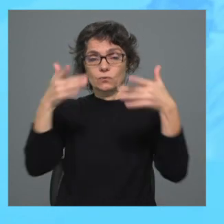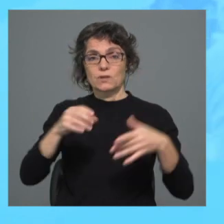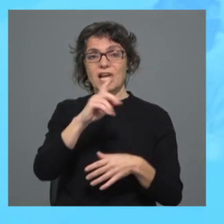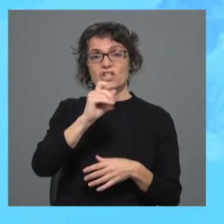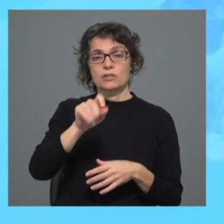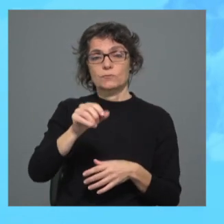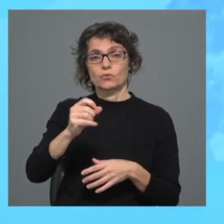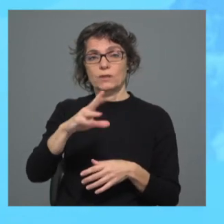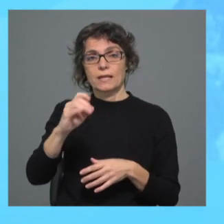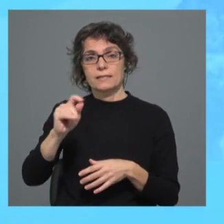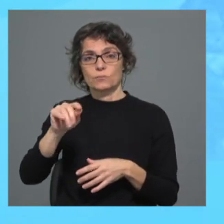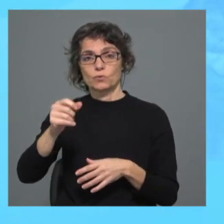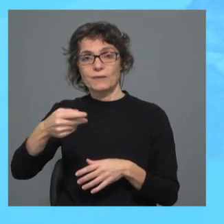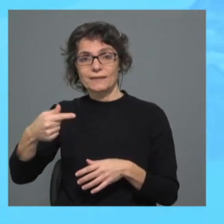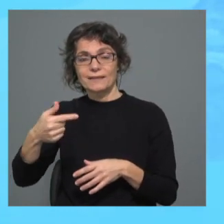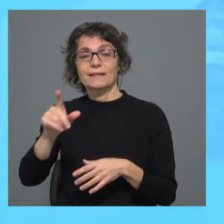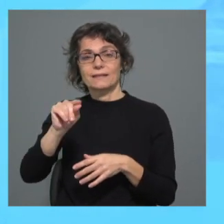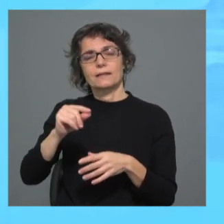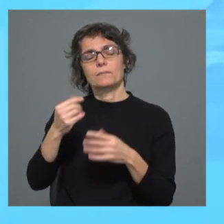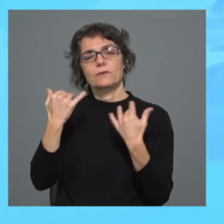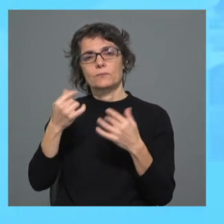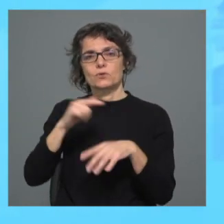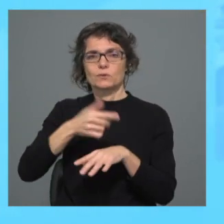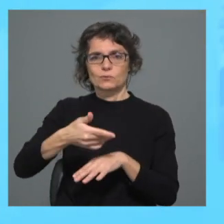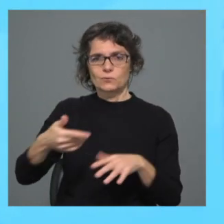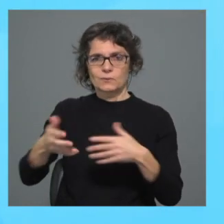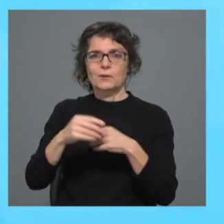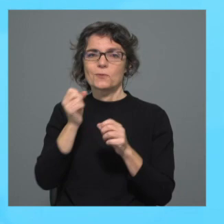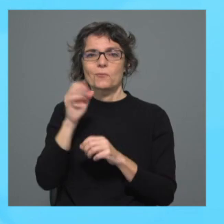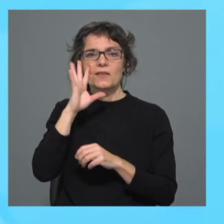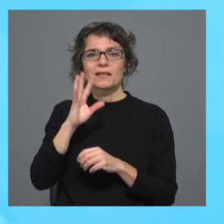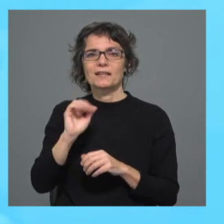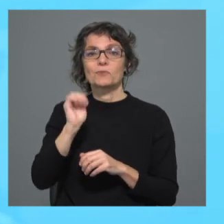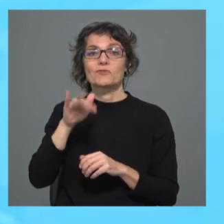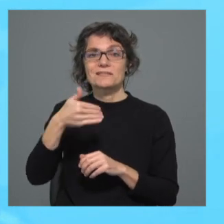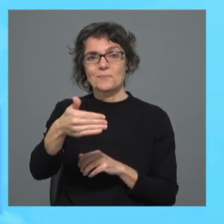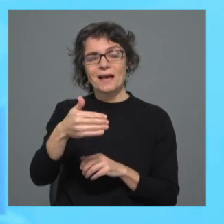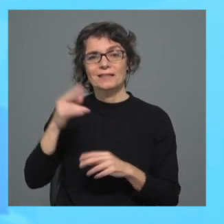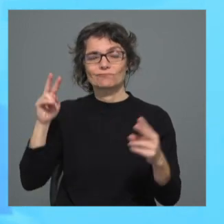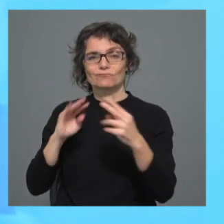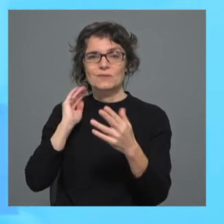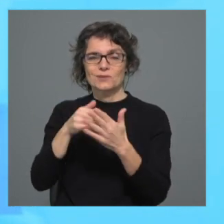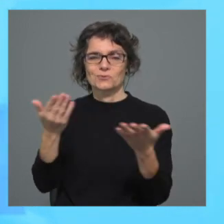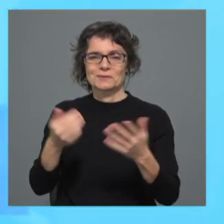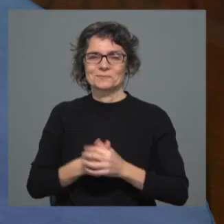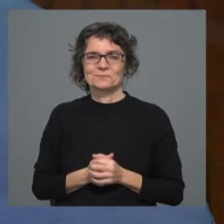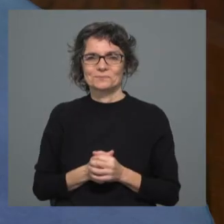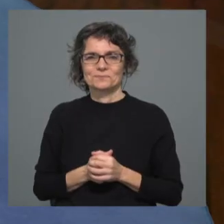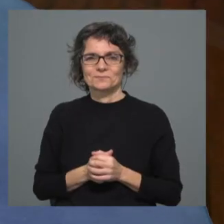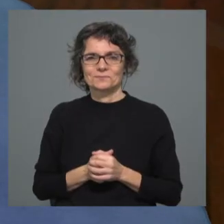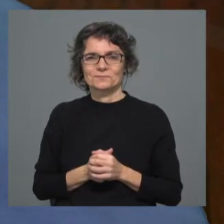agência.eclesia.pt, onde encontra também notícias sobre a atualidade. Desejo-lhe uma boa tarde, ótimo fim de semana. Até à próxima segunda-feira, se Deus quiser.